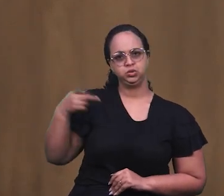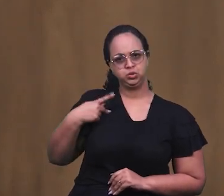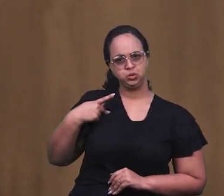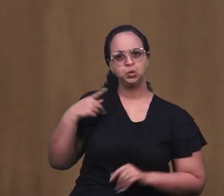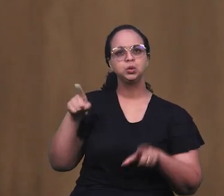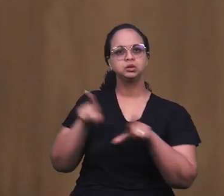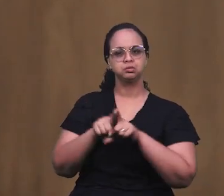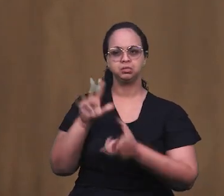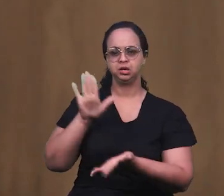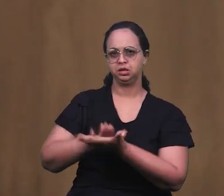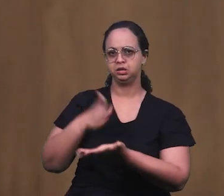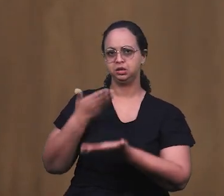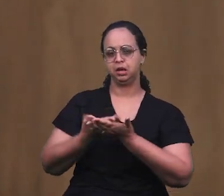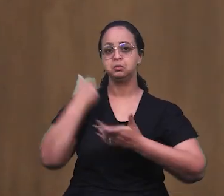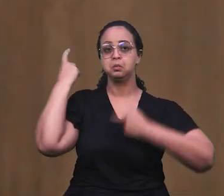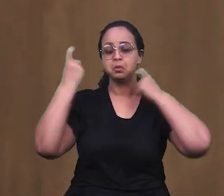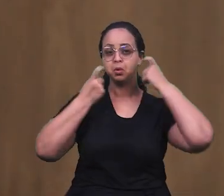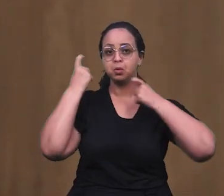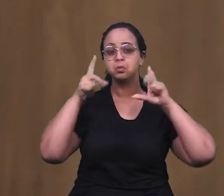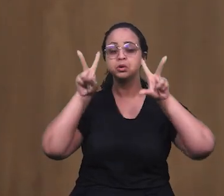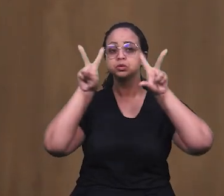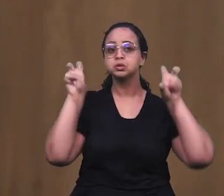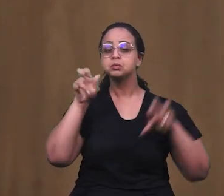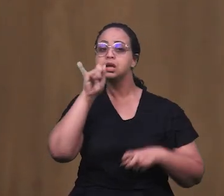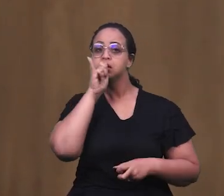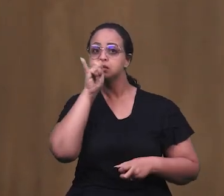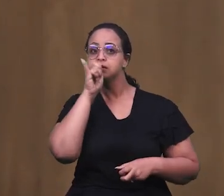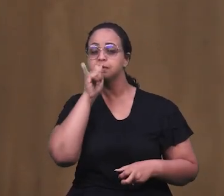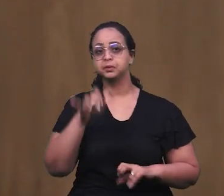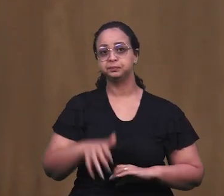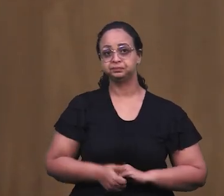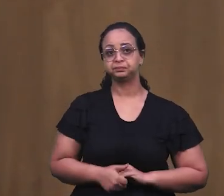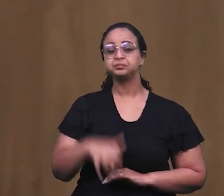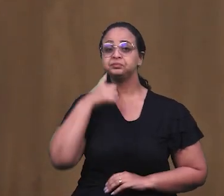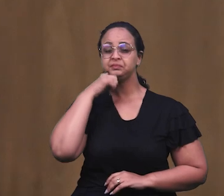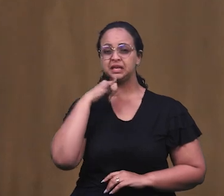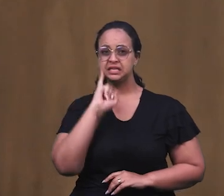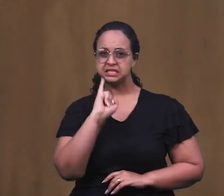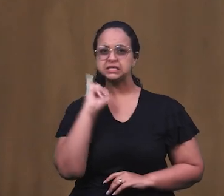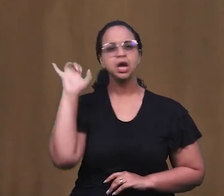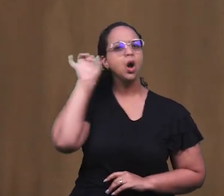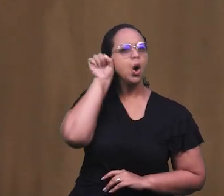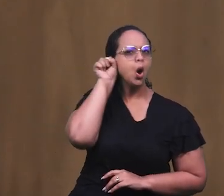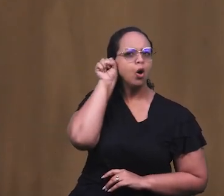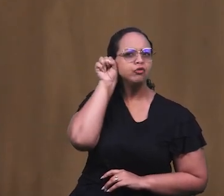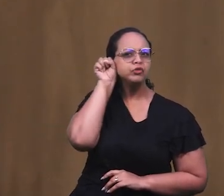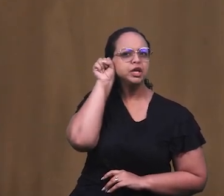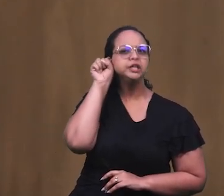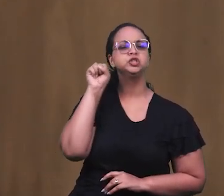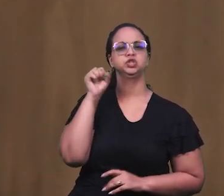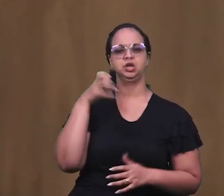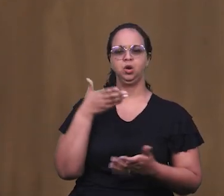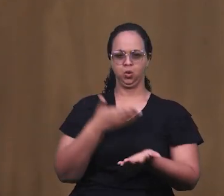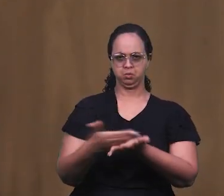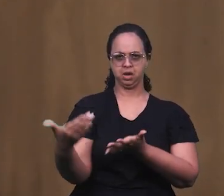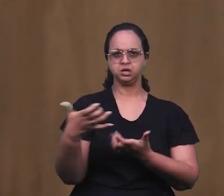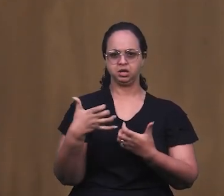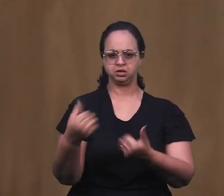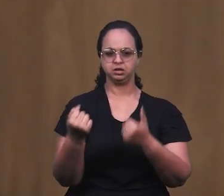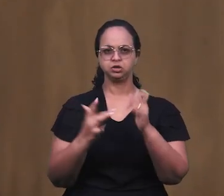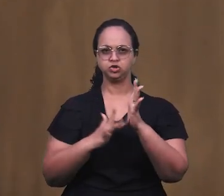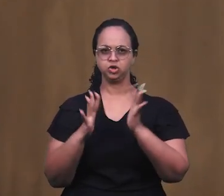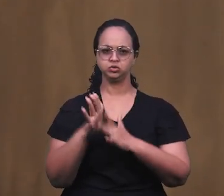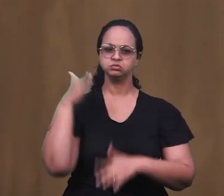cada intérprete se preocupe com isso. Se até mesmo os irmãos ouvintes, quando eles entram na igreja, quando eles começam